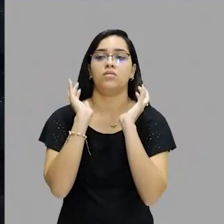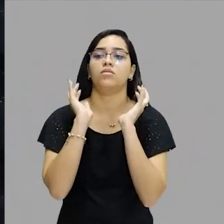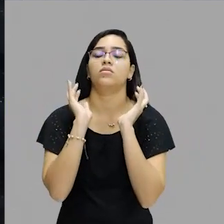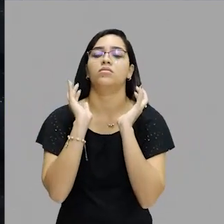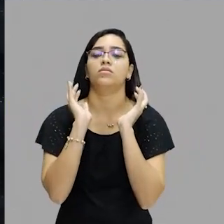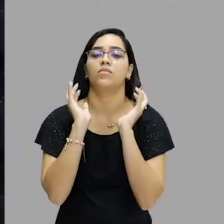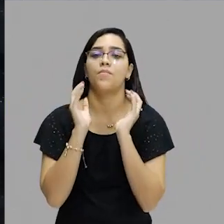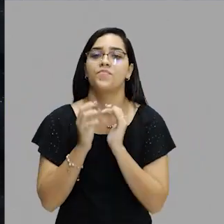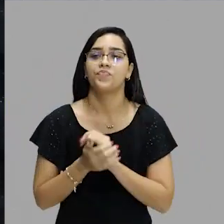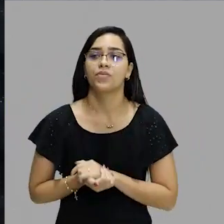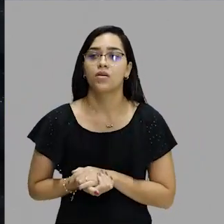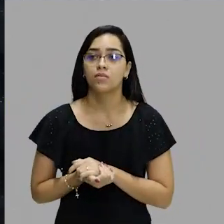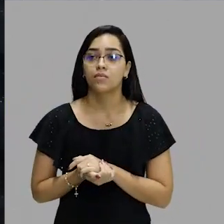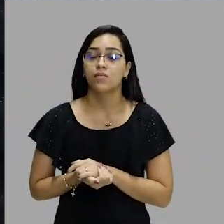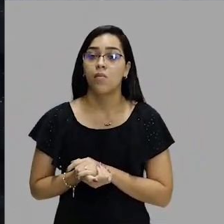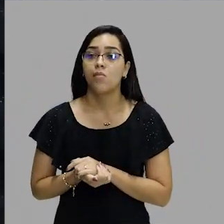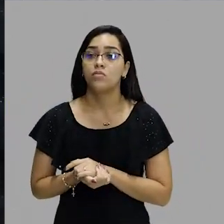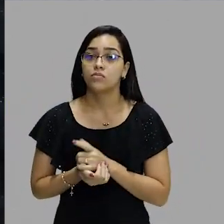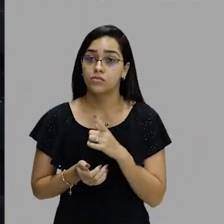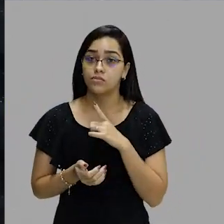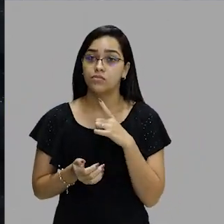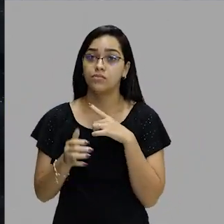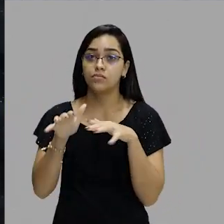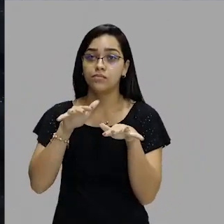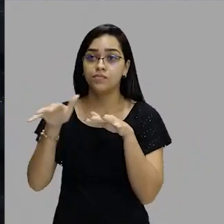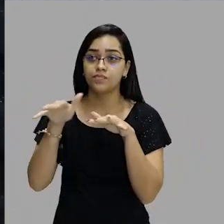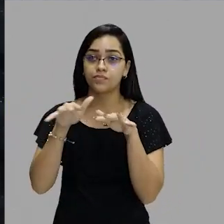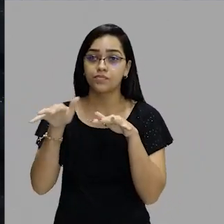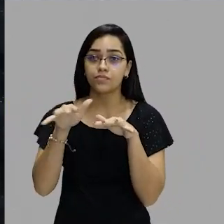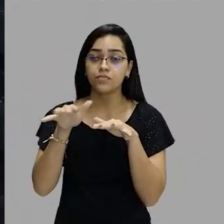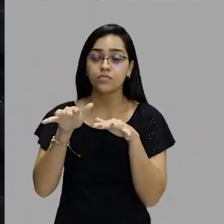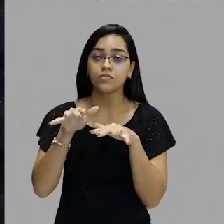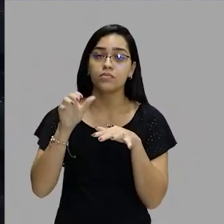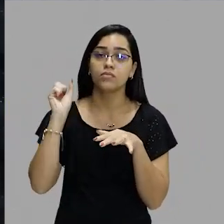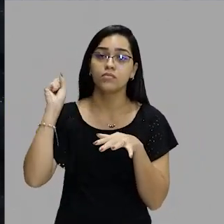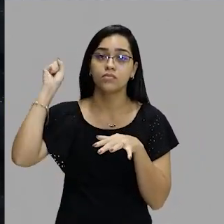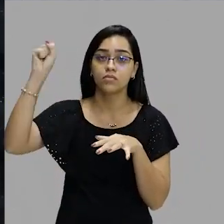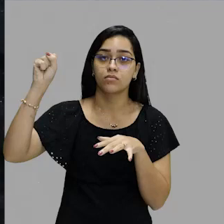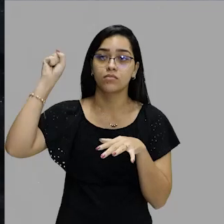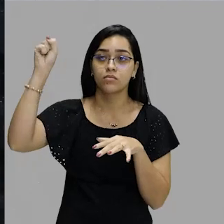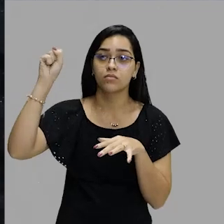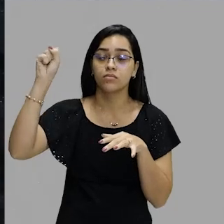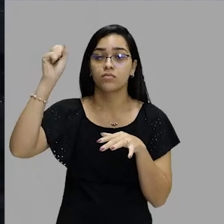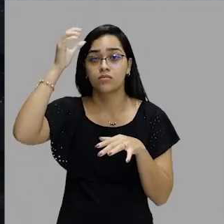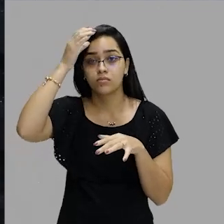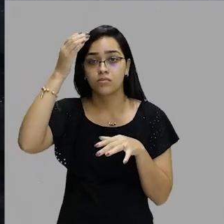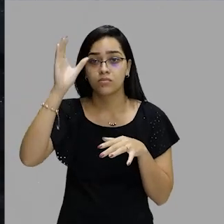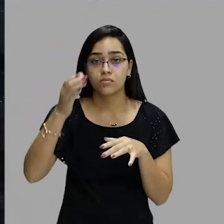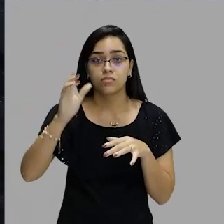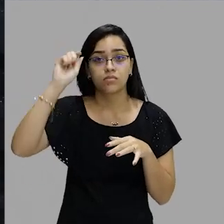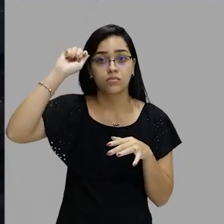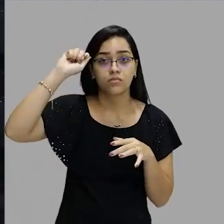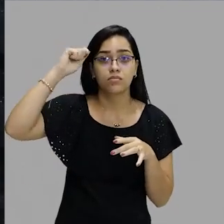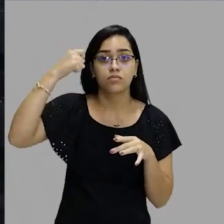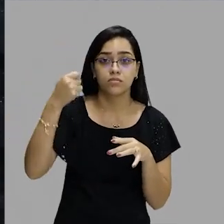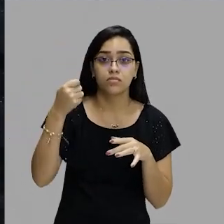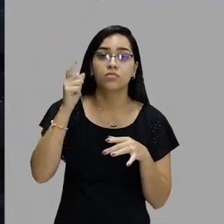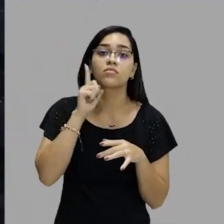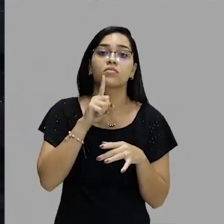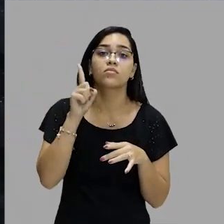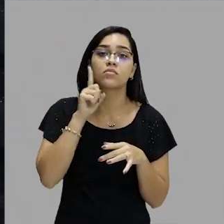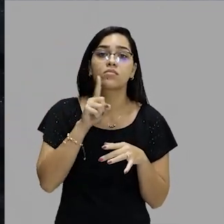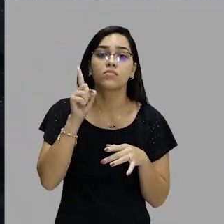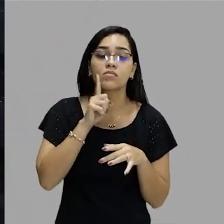crespos, arrumados, que foi um movimento de resistência da cultura negra nos